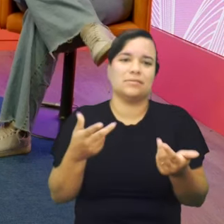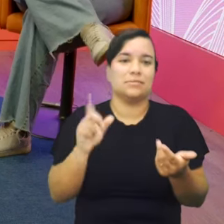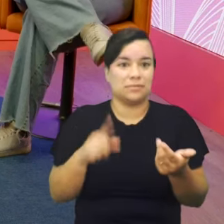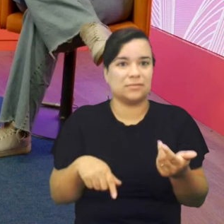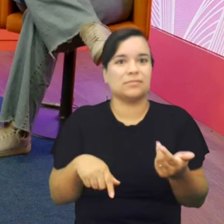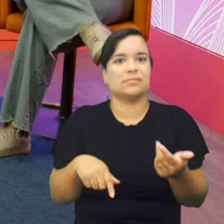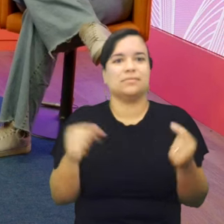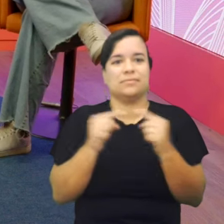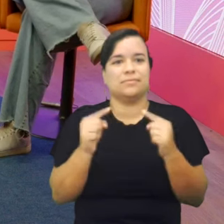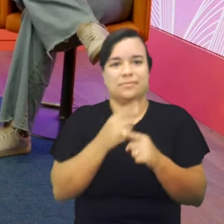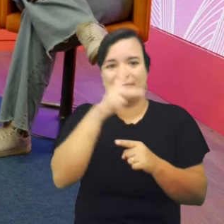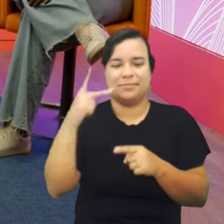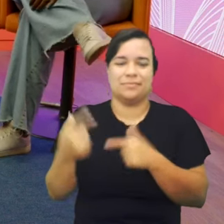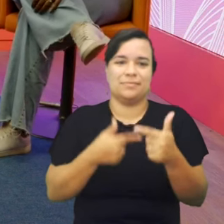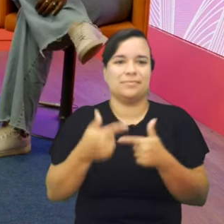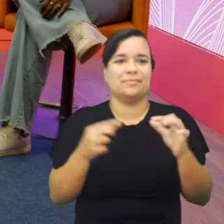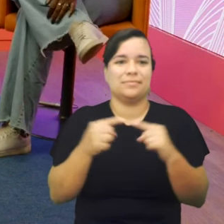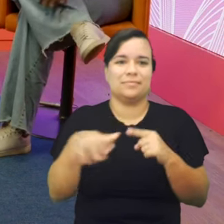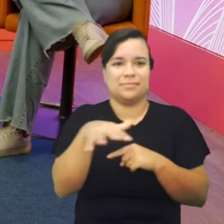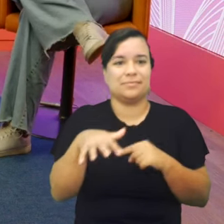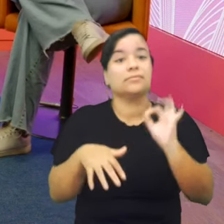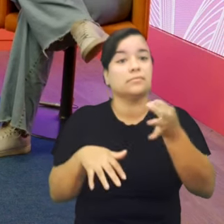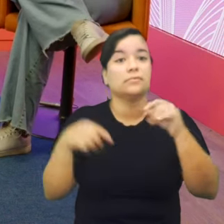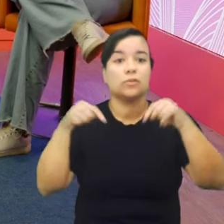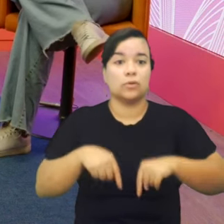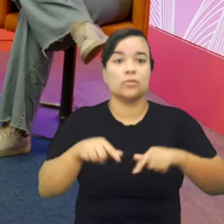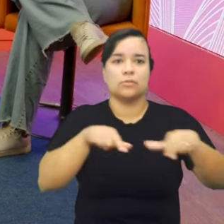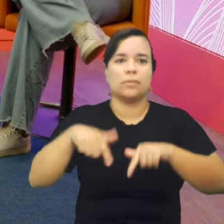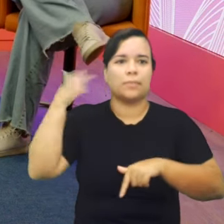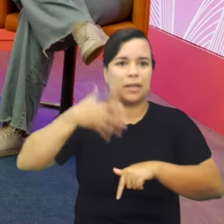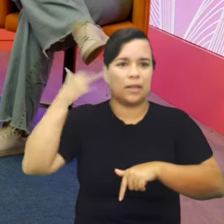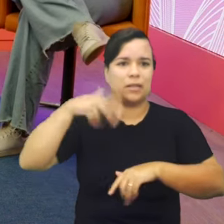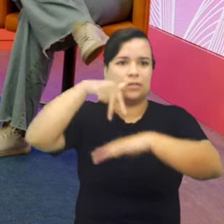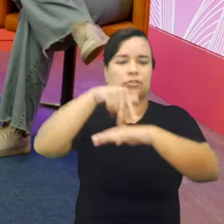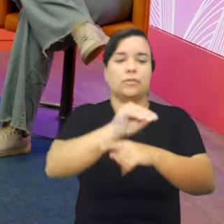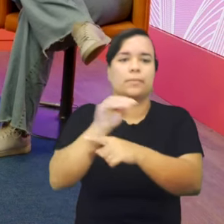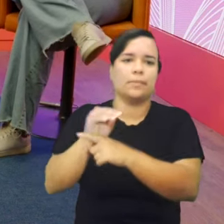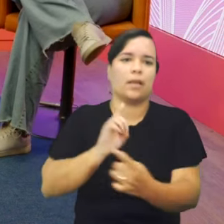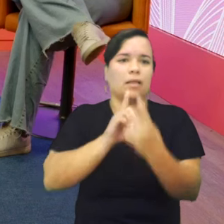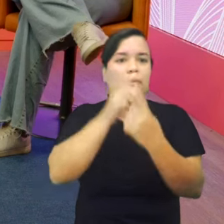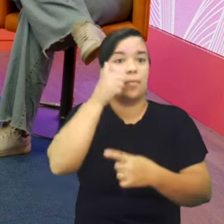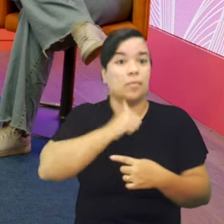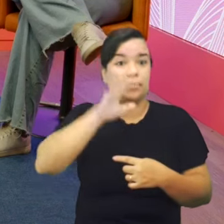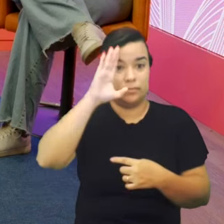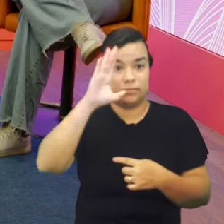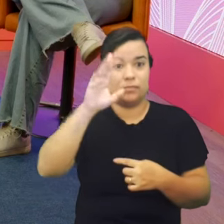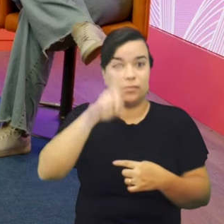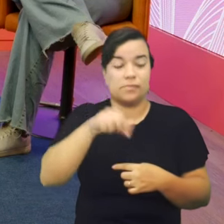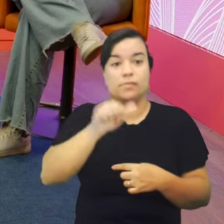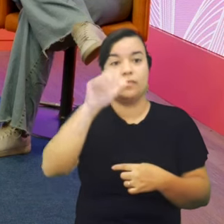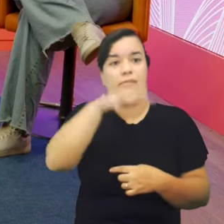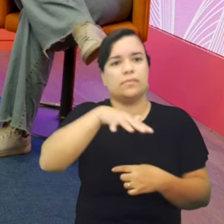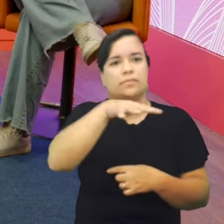de emoção. E hoje eu trabalho exatamente com palestras e com mentoria, atendendo mulheres, principalmente, é o meu maior